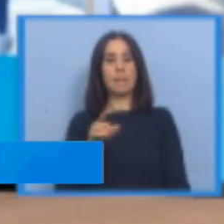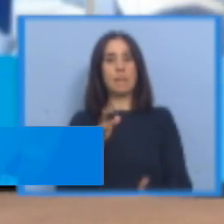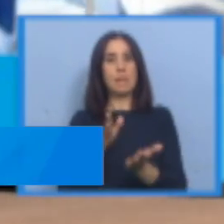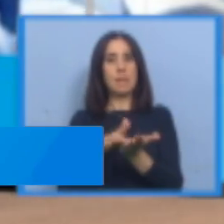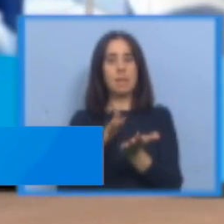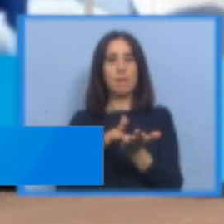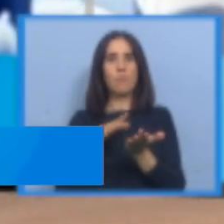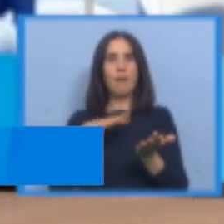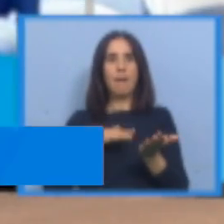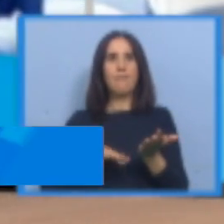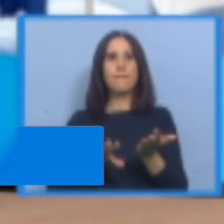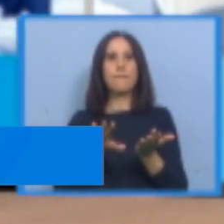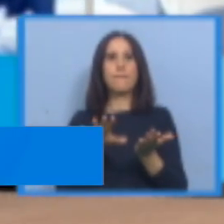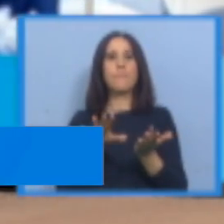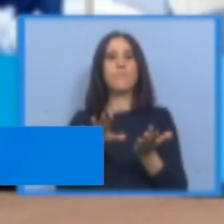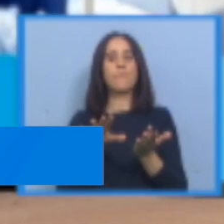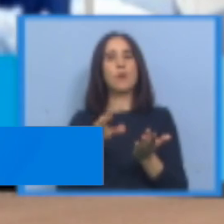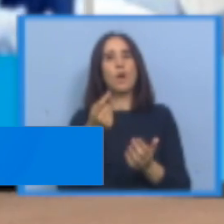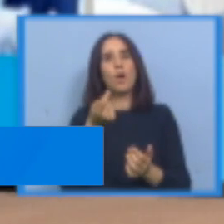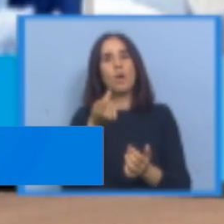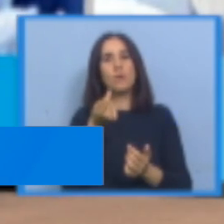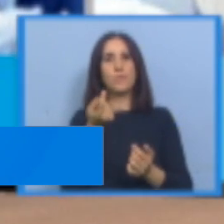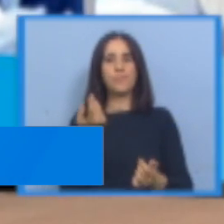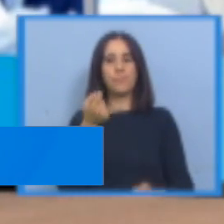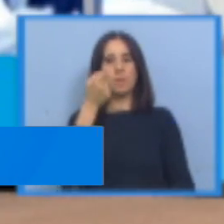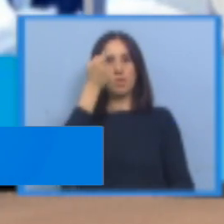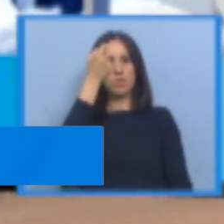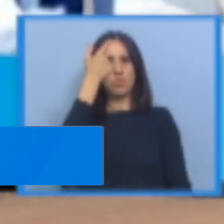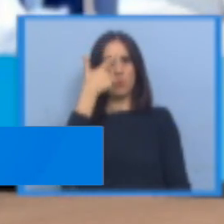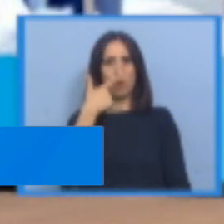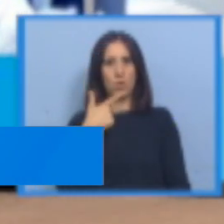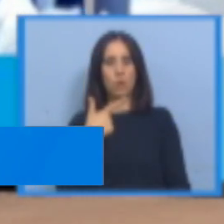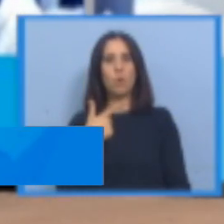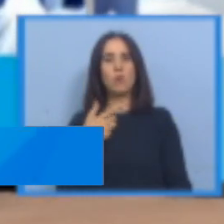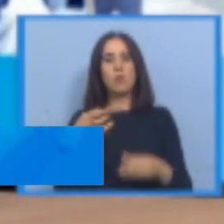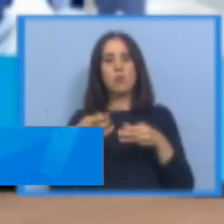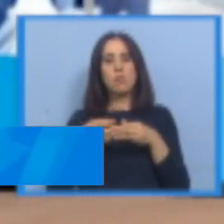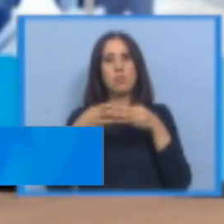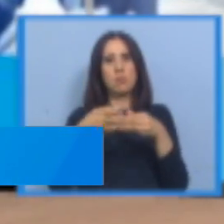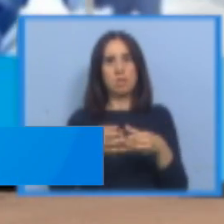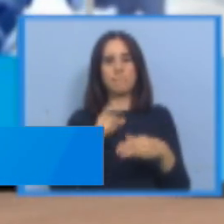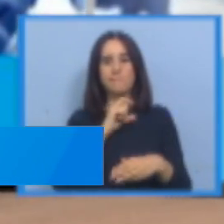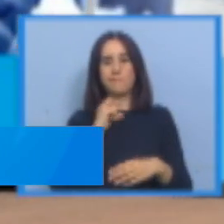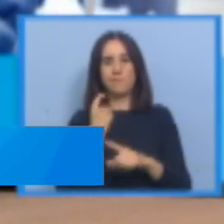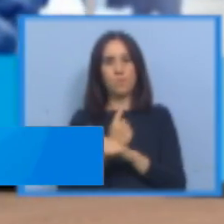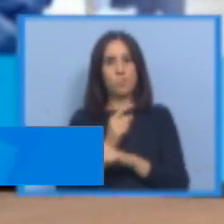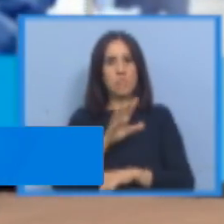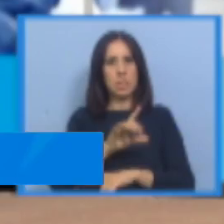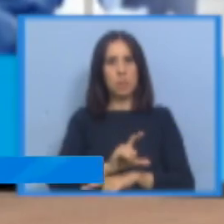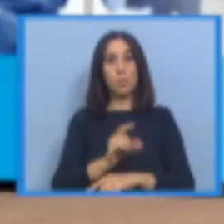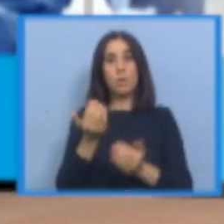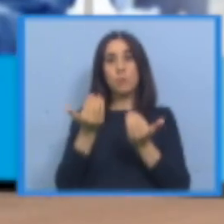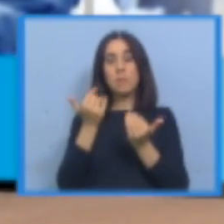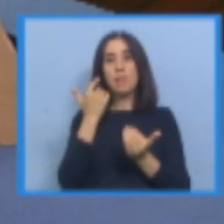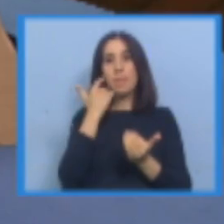pretende fazer um bocadinho a história do episcopado de Lisboa, desde as primeiras